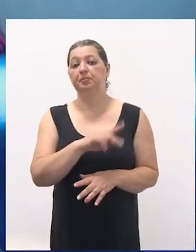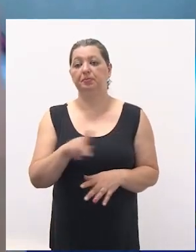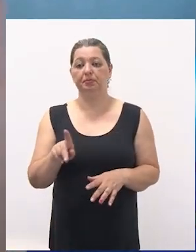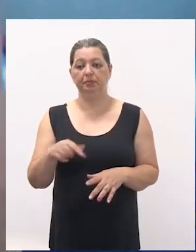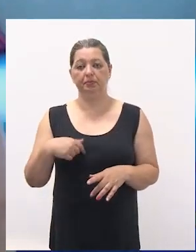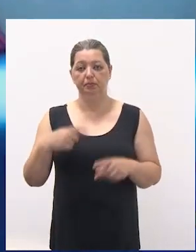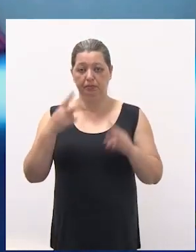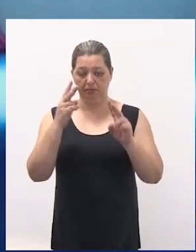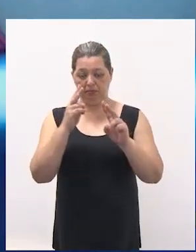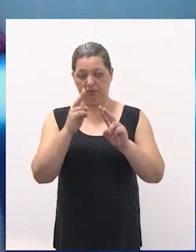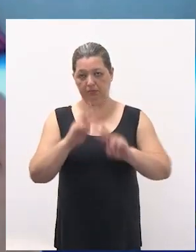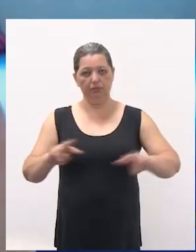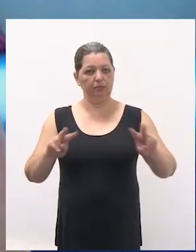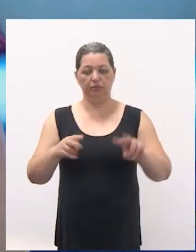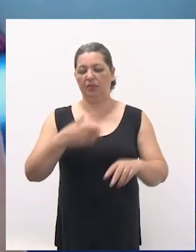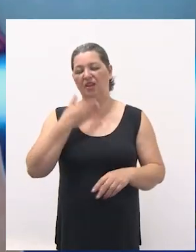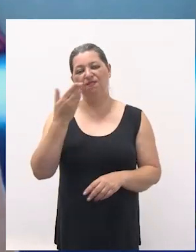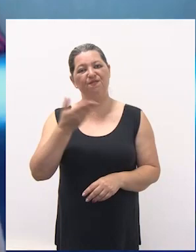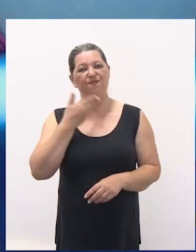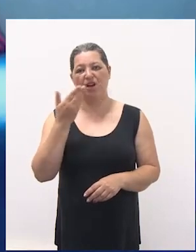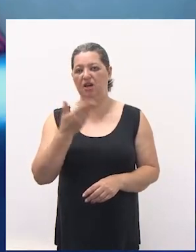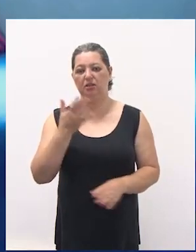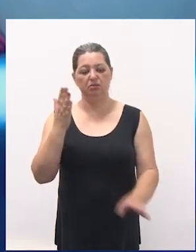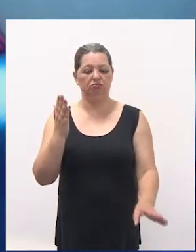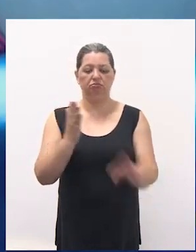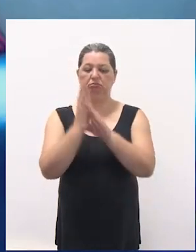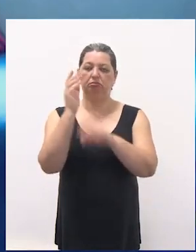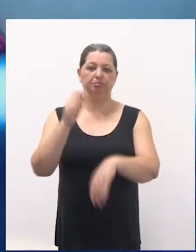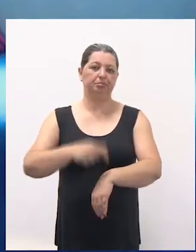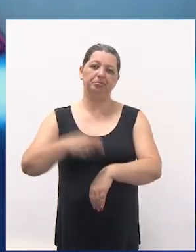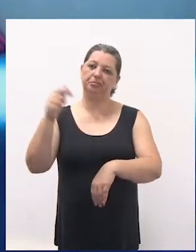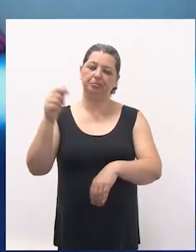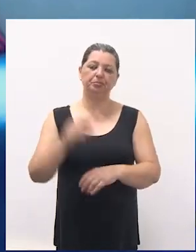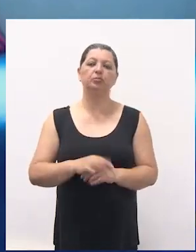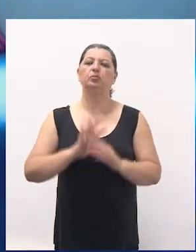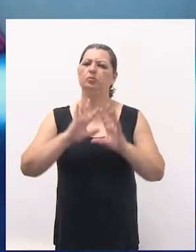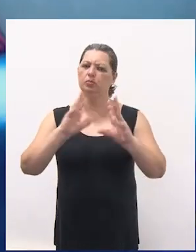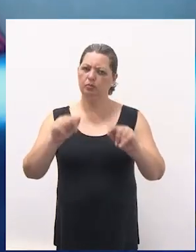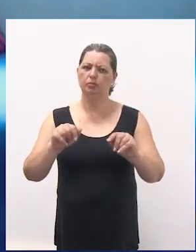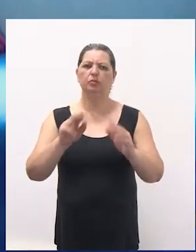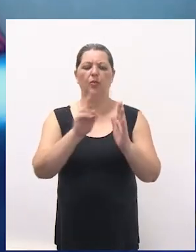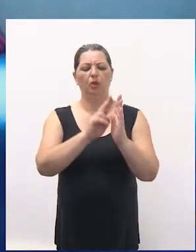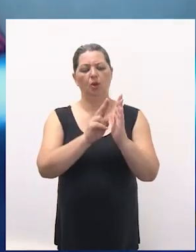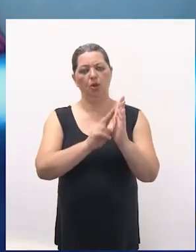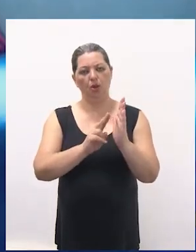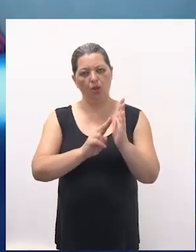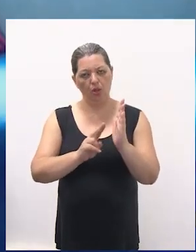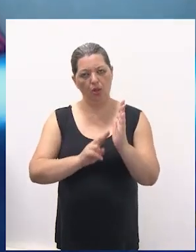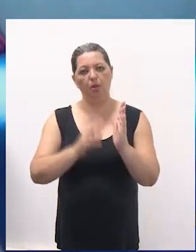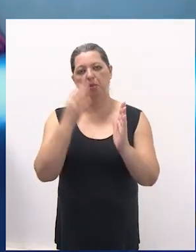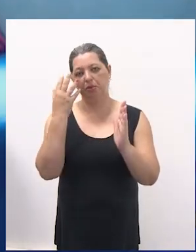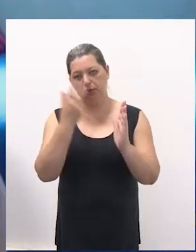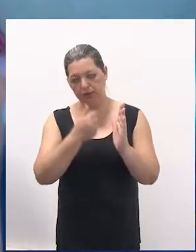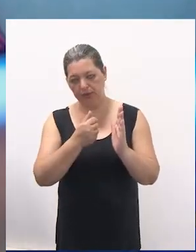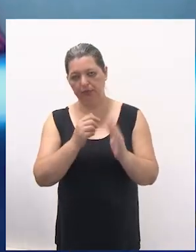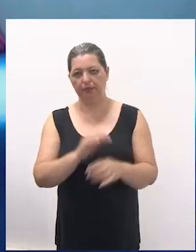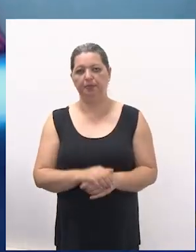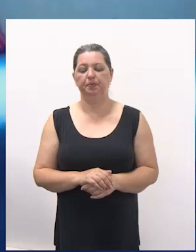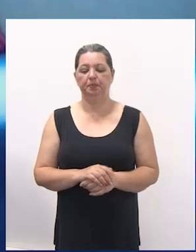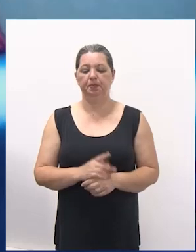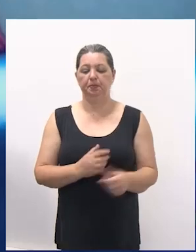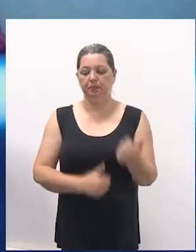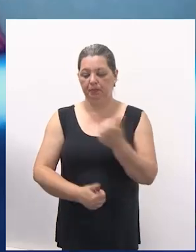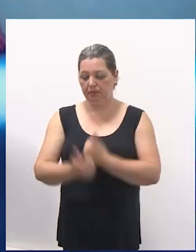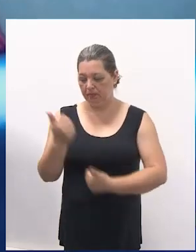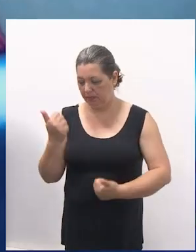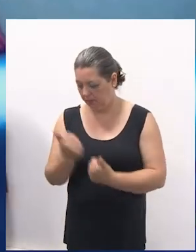de todo mundo facilmente, lá já tudo nomeado, com o nome do aluno, bonitinho, e as respostas de